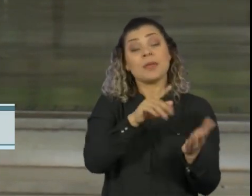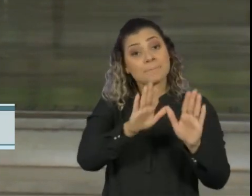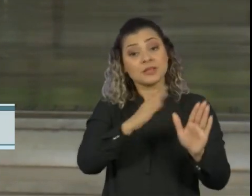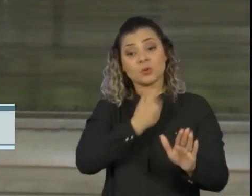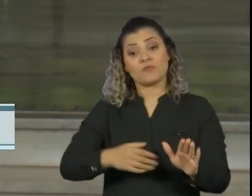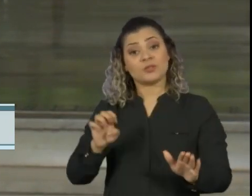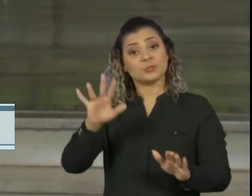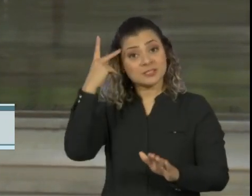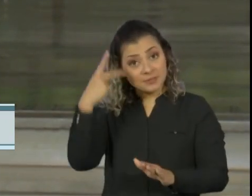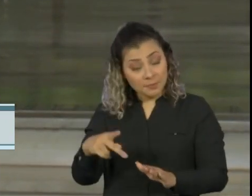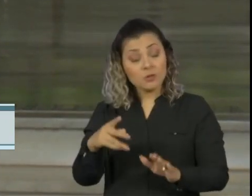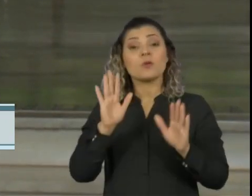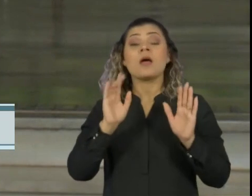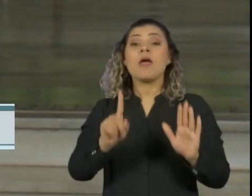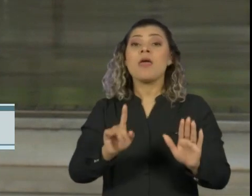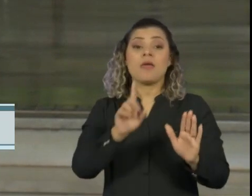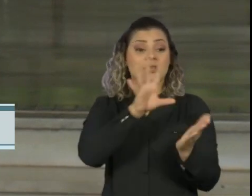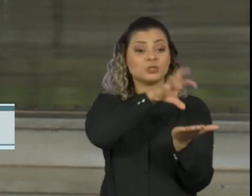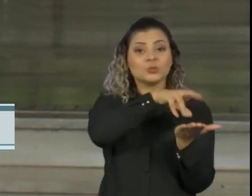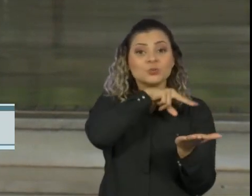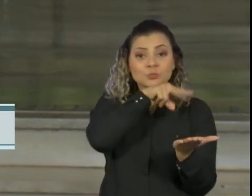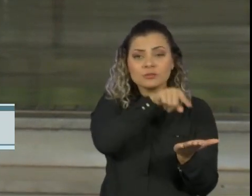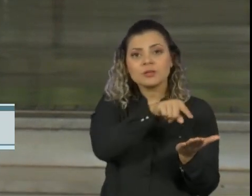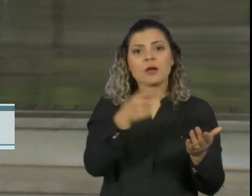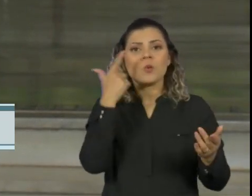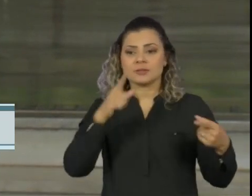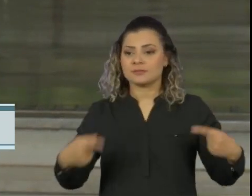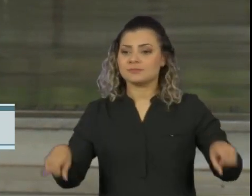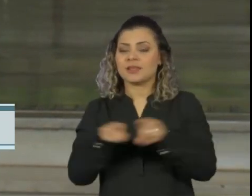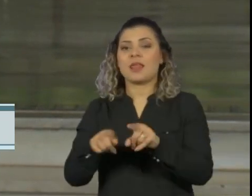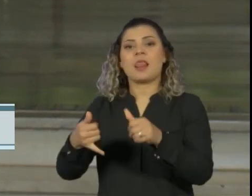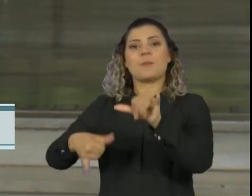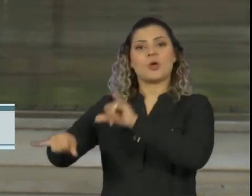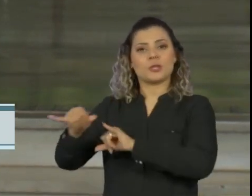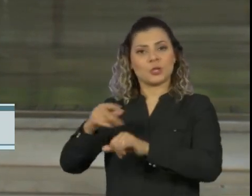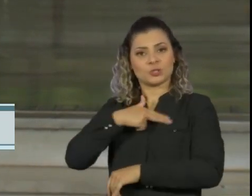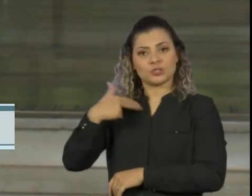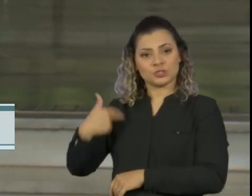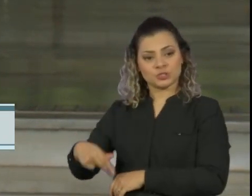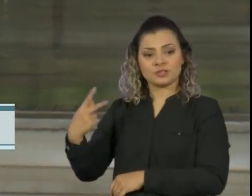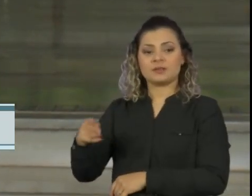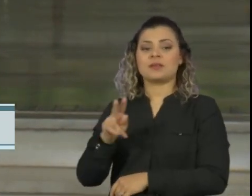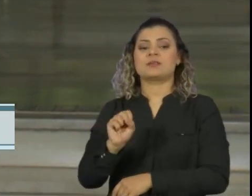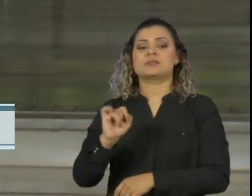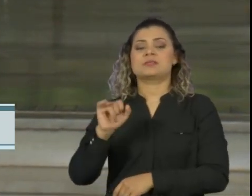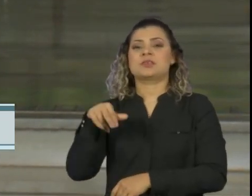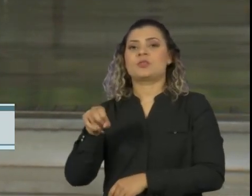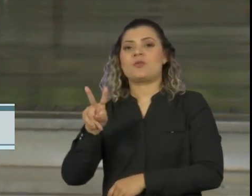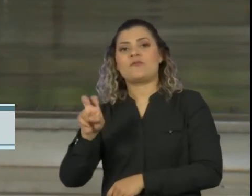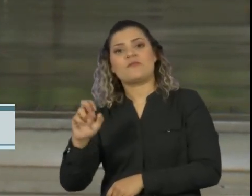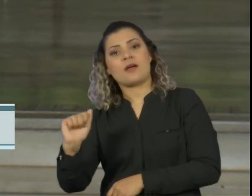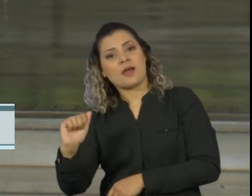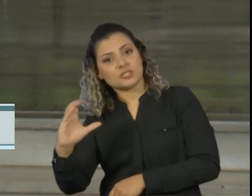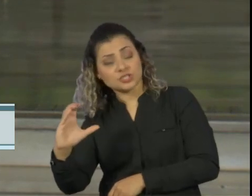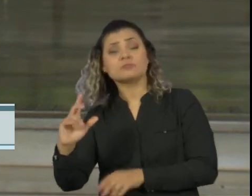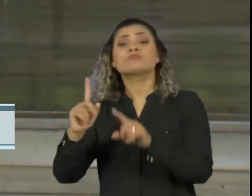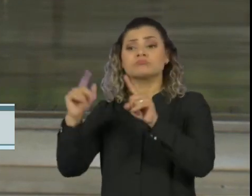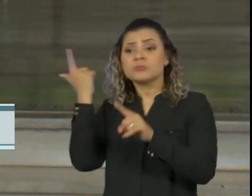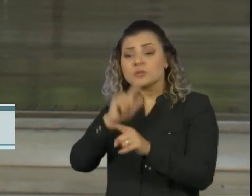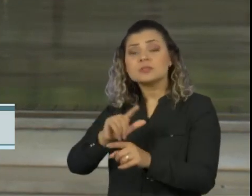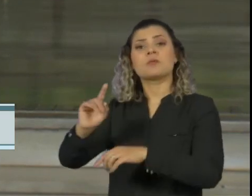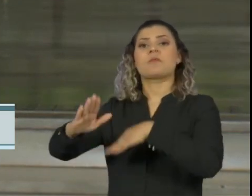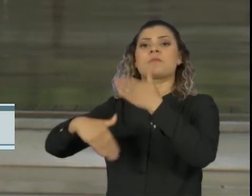Paulo, e esse é um instituto que está, juntamente com um laboratório chinês, avançado para, em breve, produzir